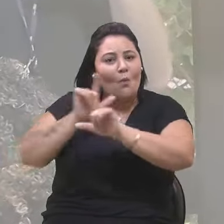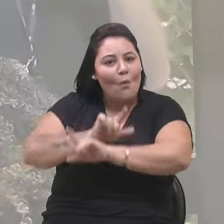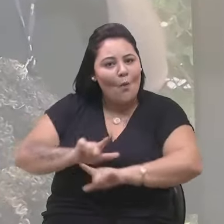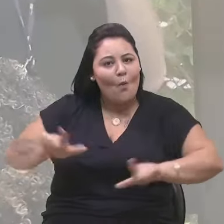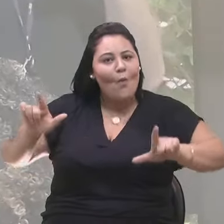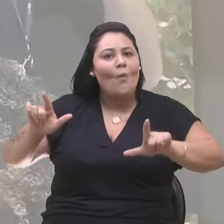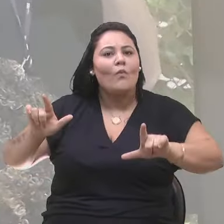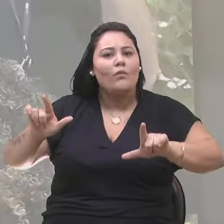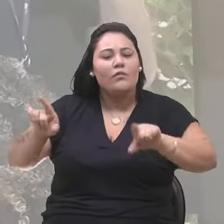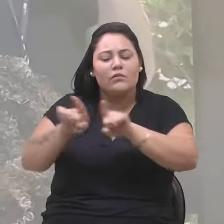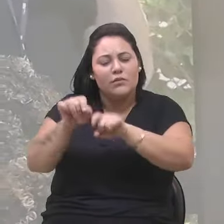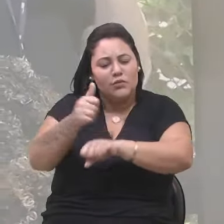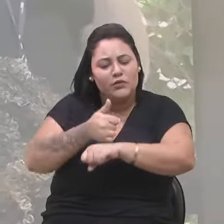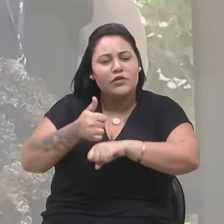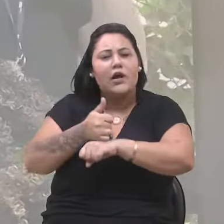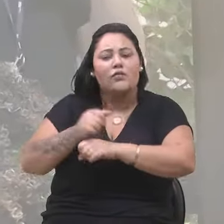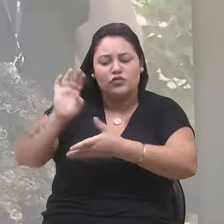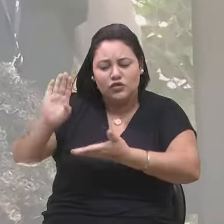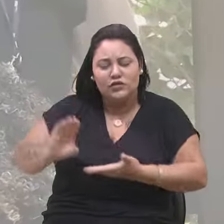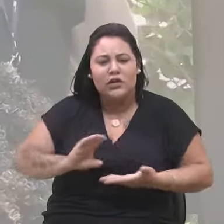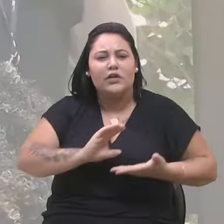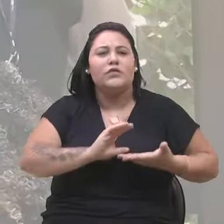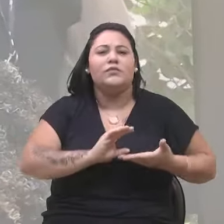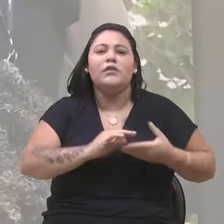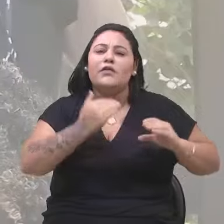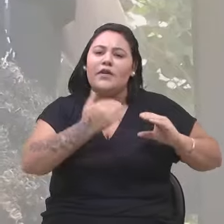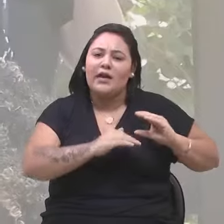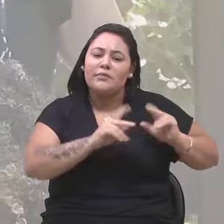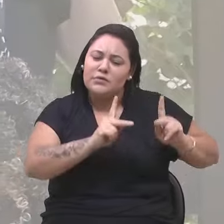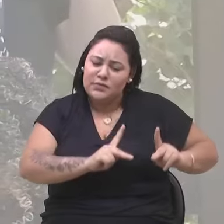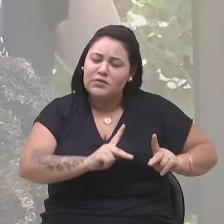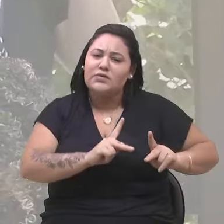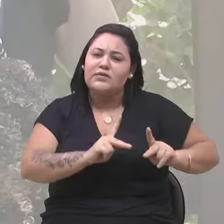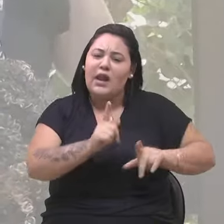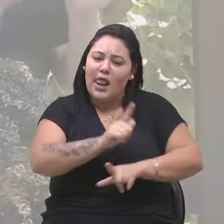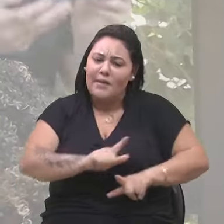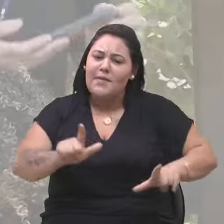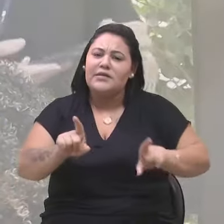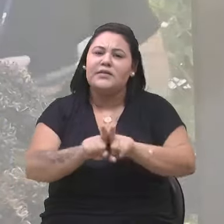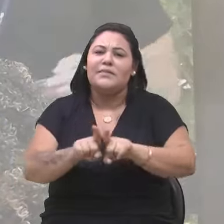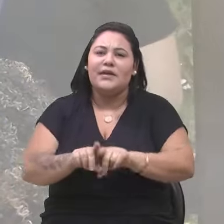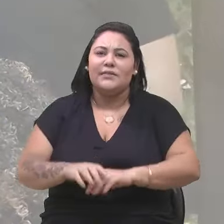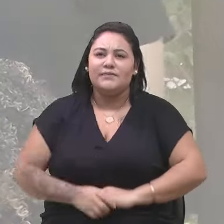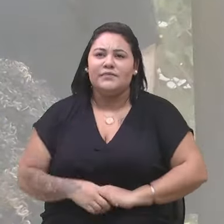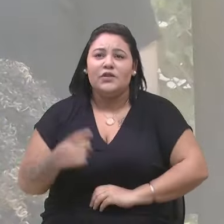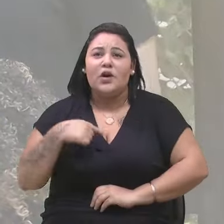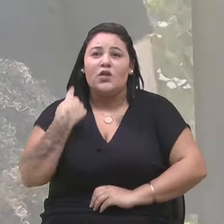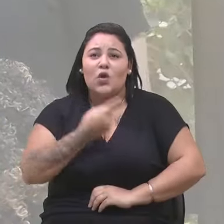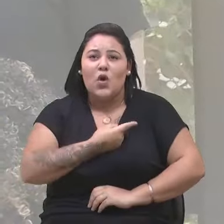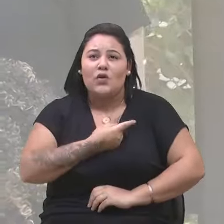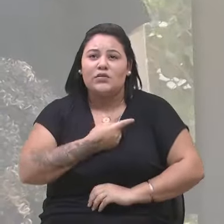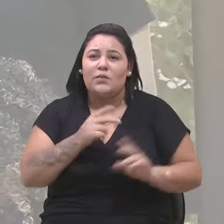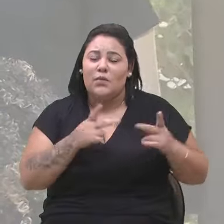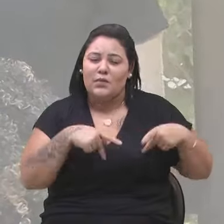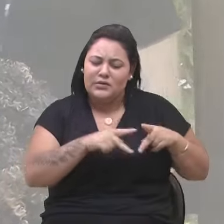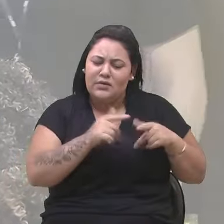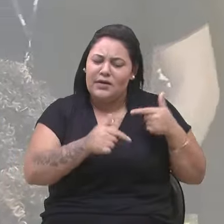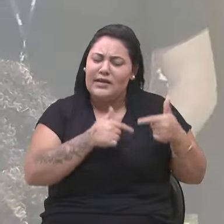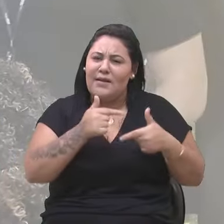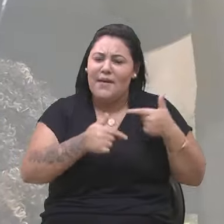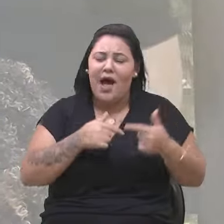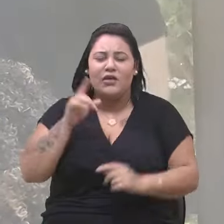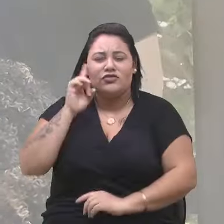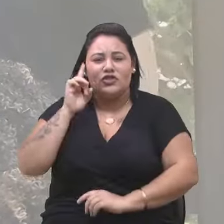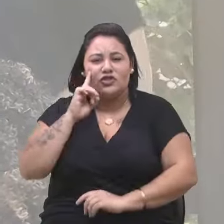verba destinado pelo pessoal da limpeza. Também nosso povo que trabalha com limpeza no dia a dia,